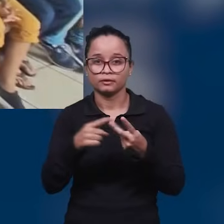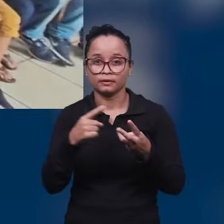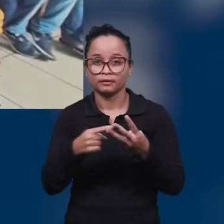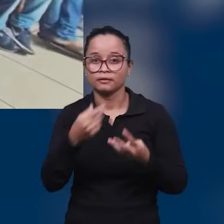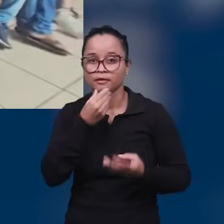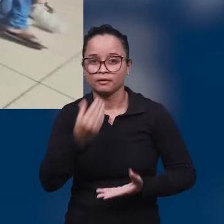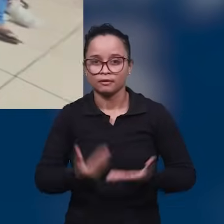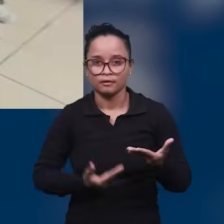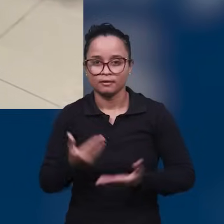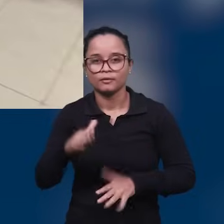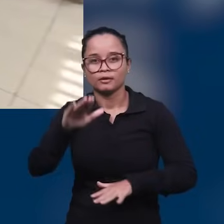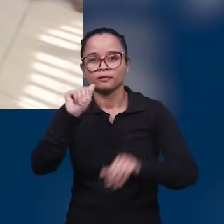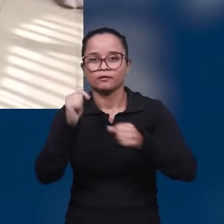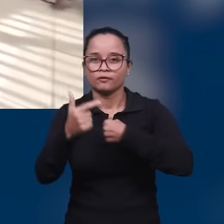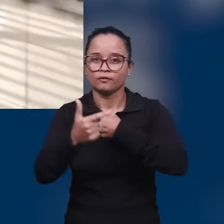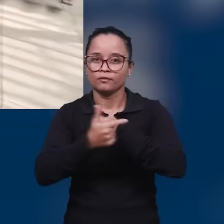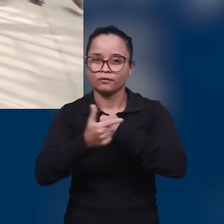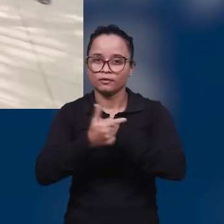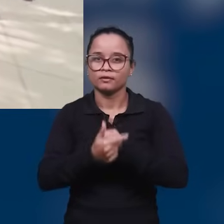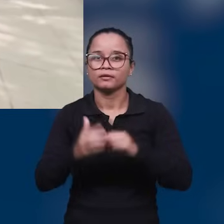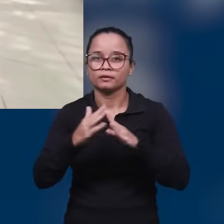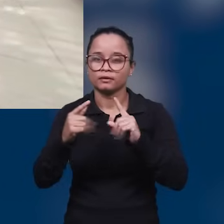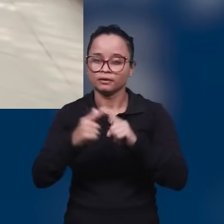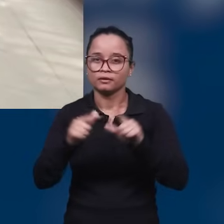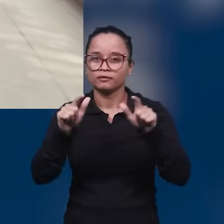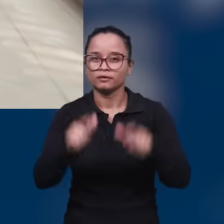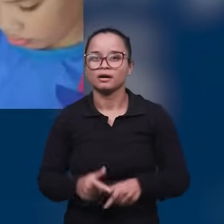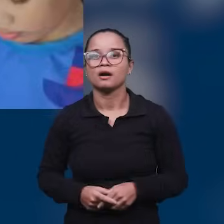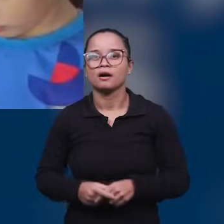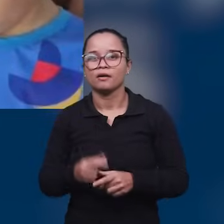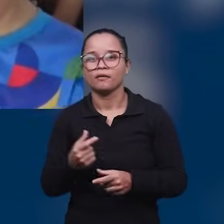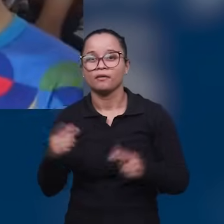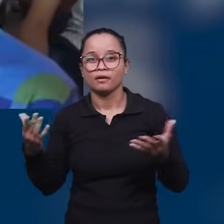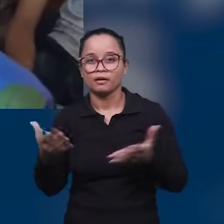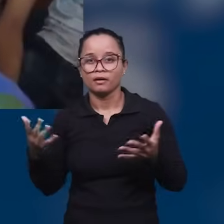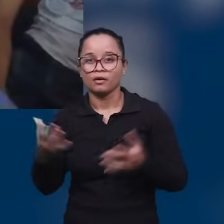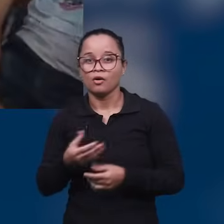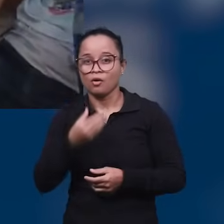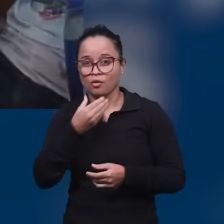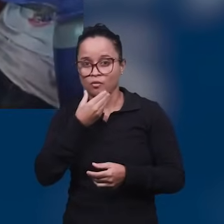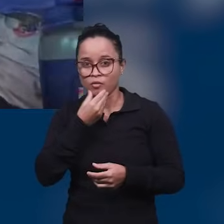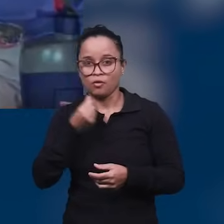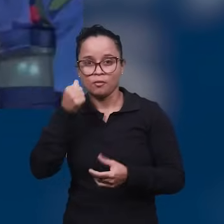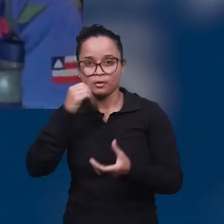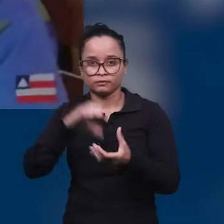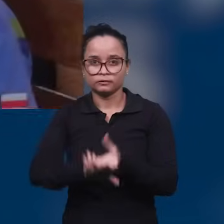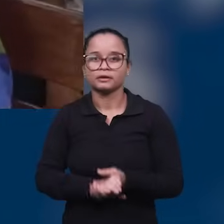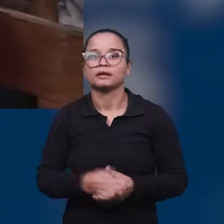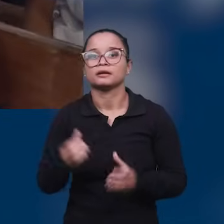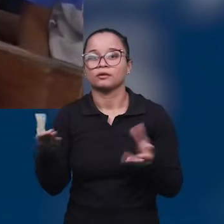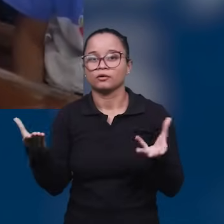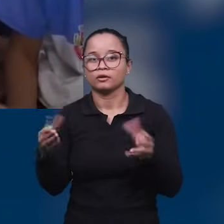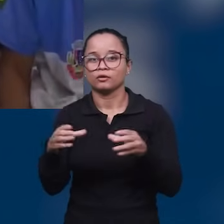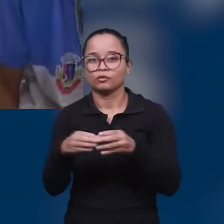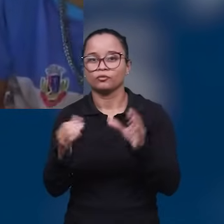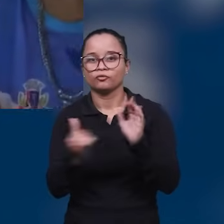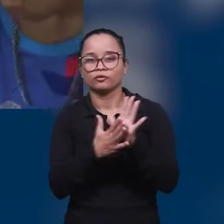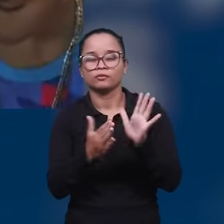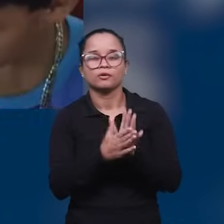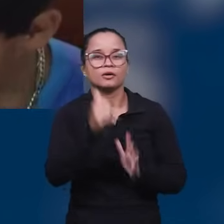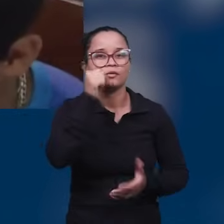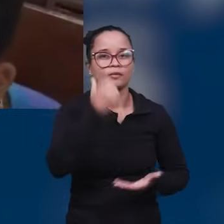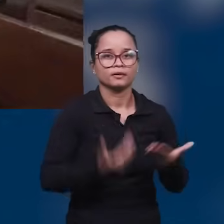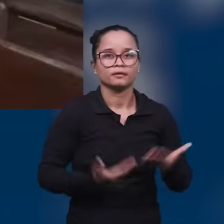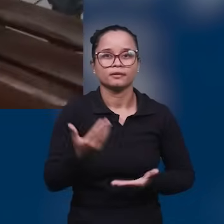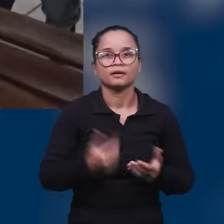Bahia, ligada à coordenação aqui de Alagoas. Dois grandes cultos especiais de evangelização às